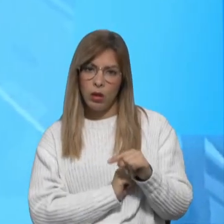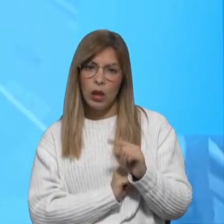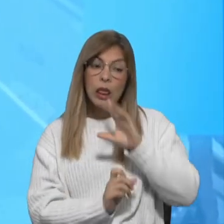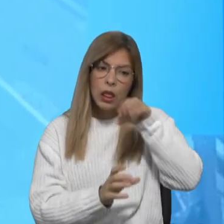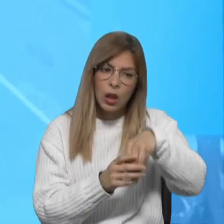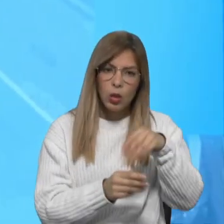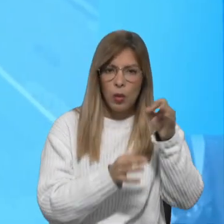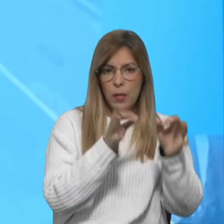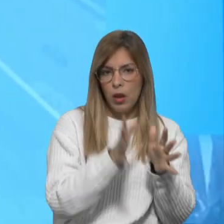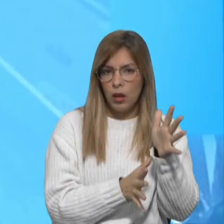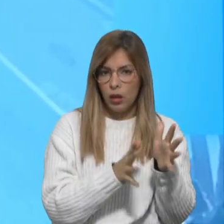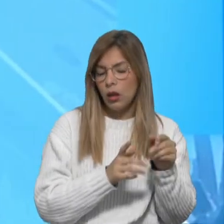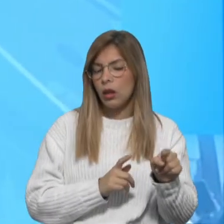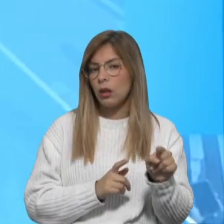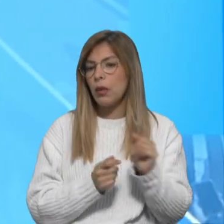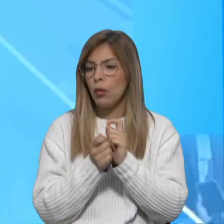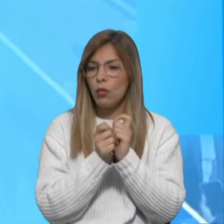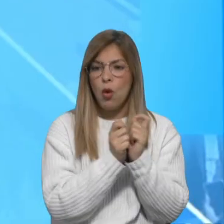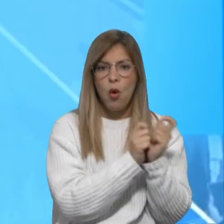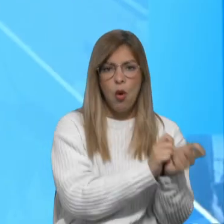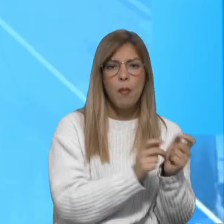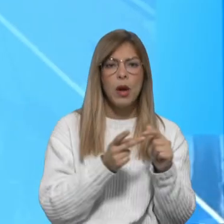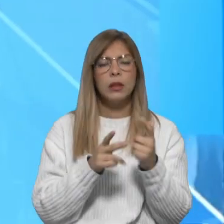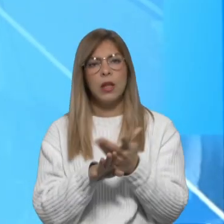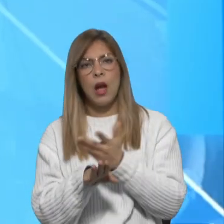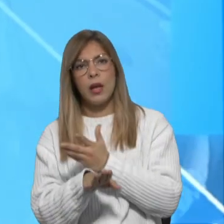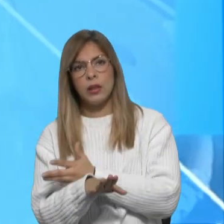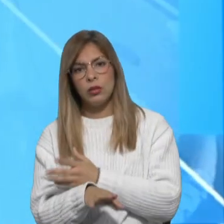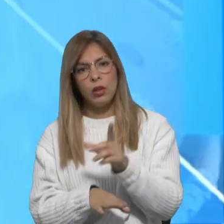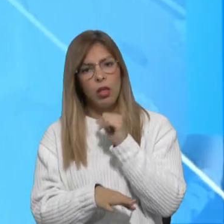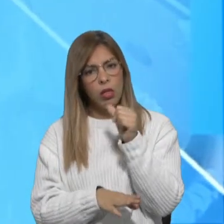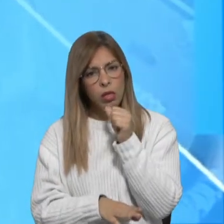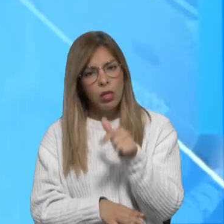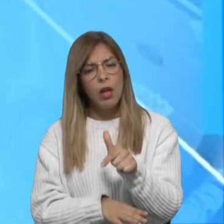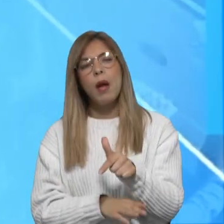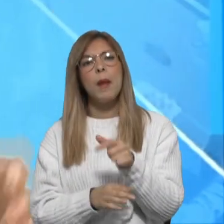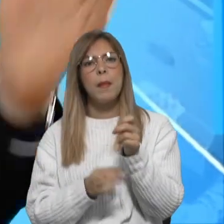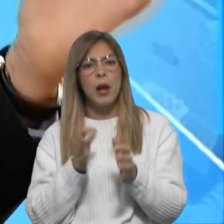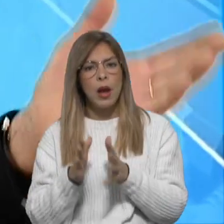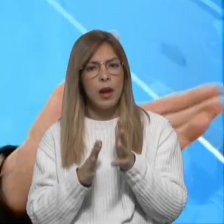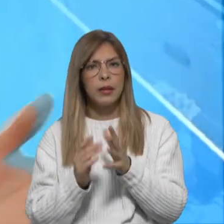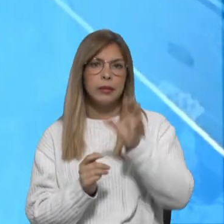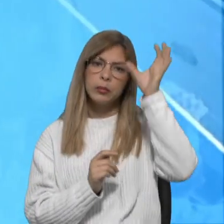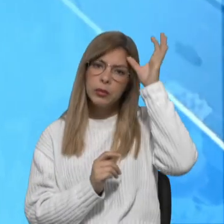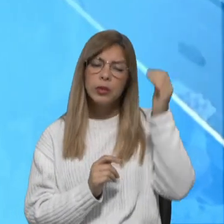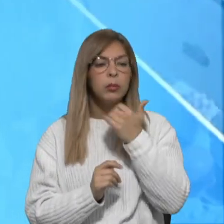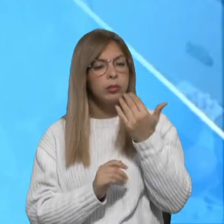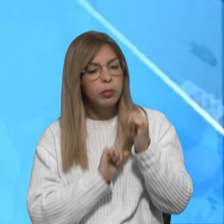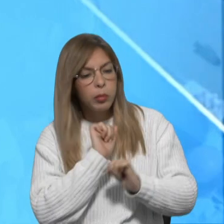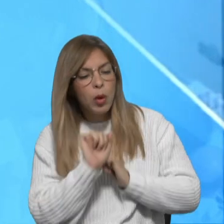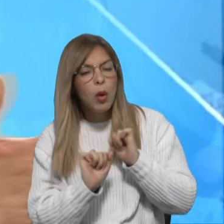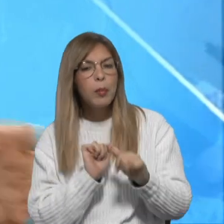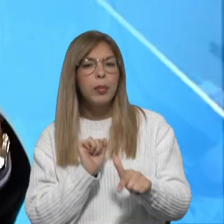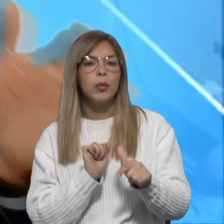Portanto, esta conversão, esta capacidade de olharmos para a máquina inteligente e capaz de criar conteúdos próprios, na verdade, estamos a sair